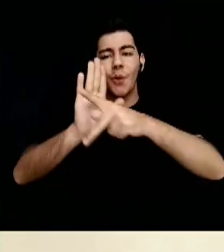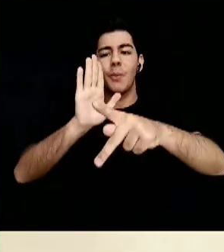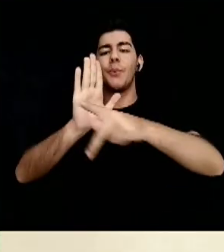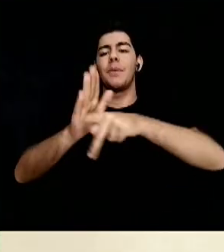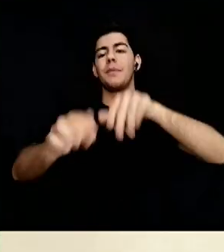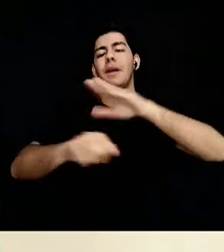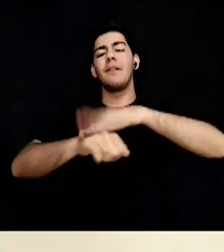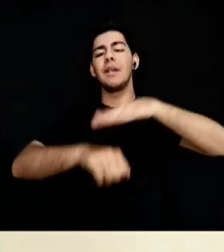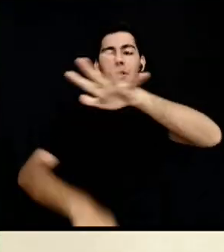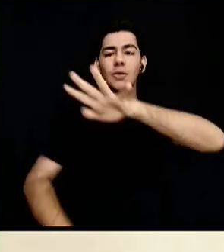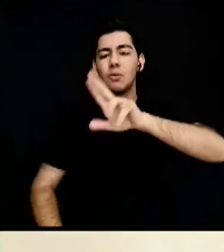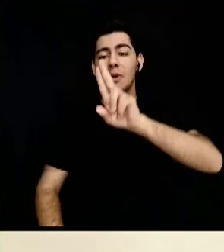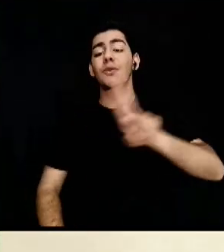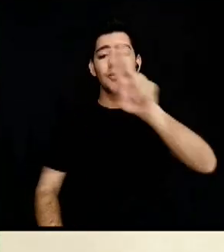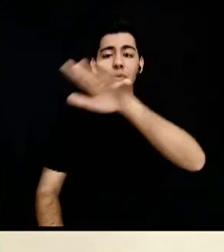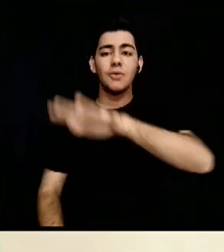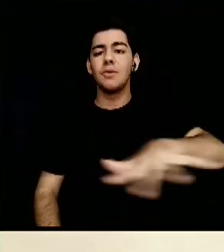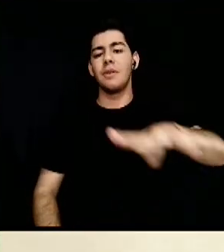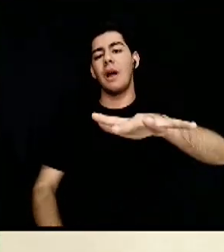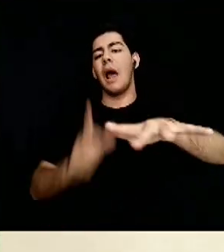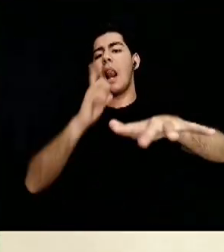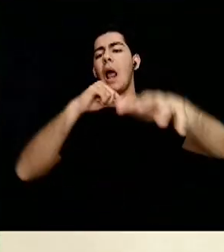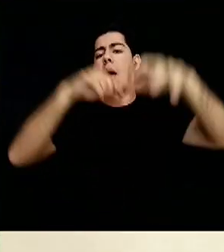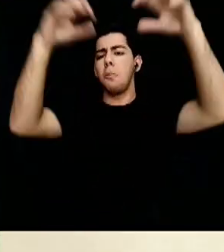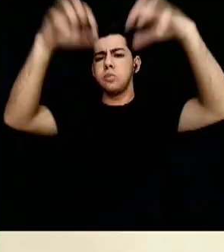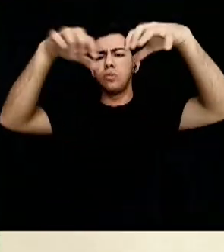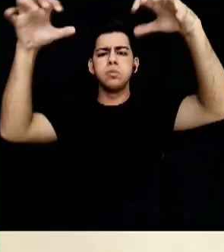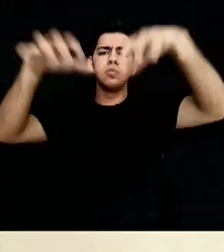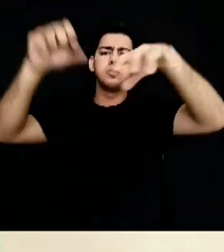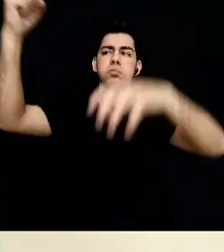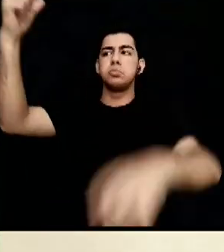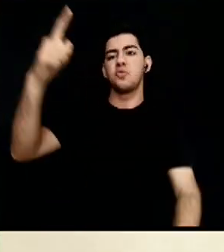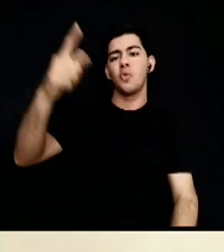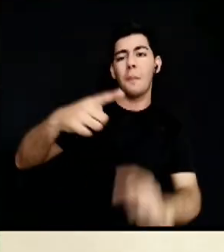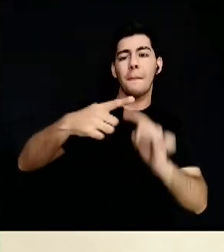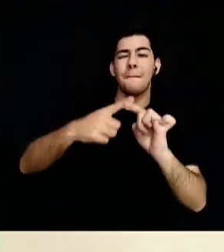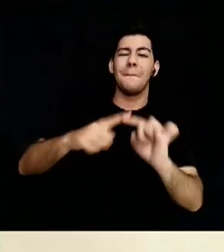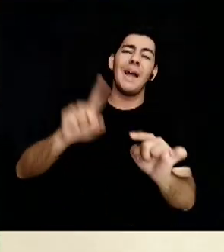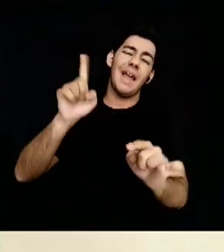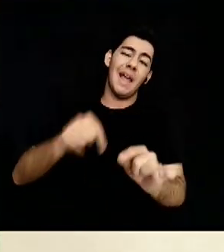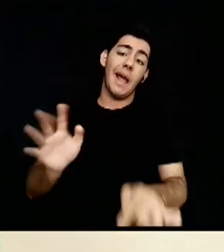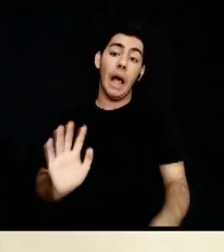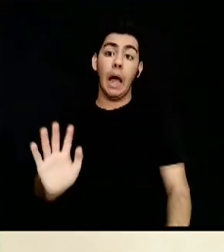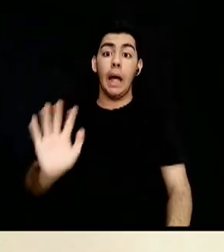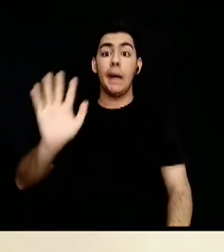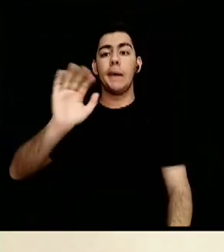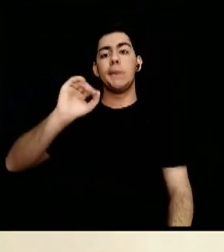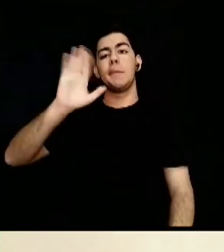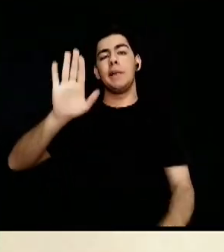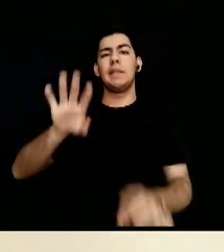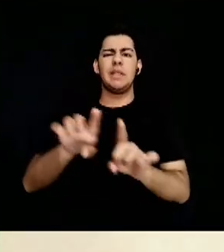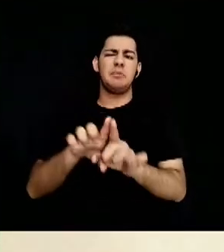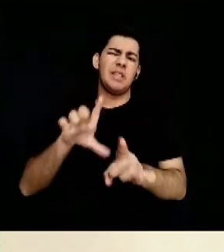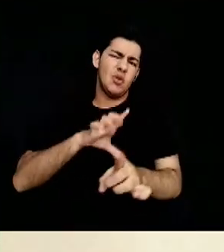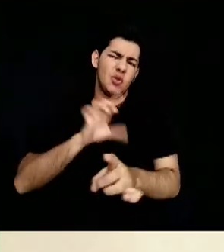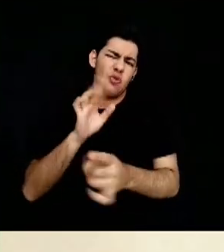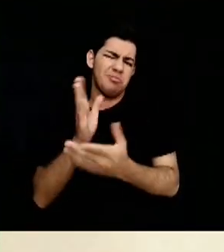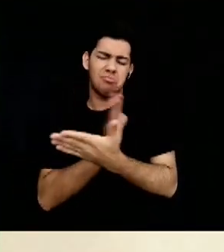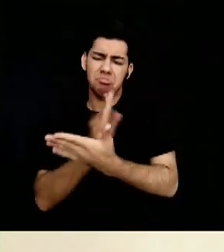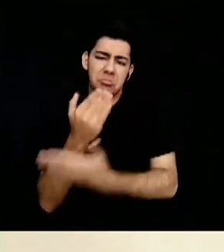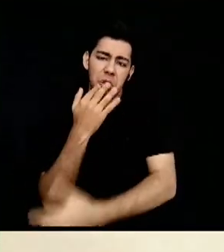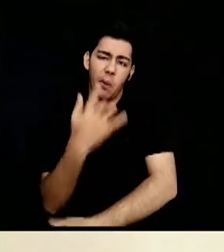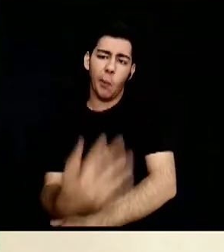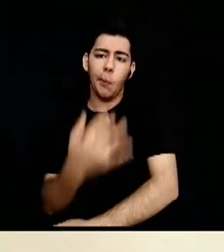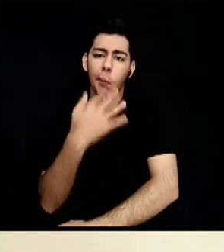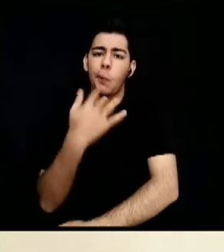deixar no tempo. Mas é uma tinta um pouco mais limitada com relação a cores, a tipos de técnicas que a gente pode aplicar. Então